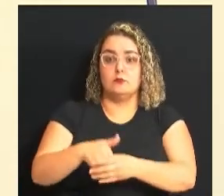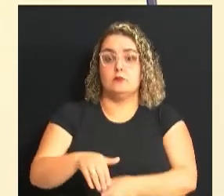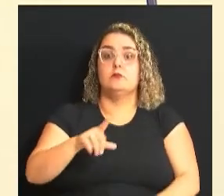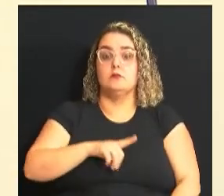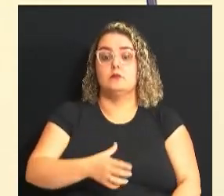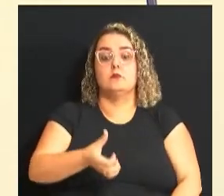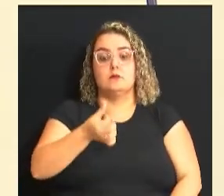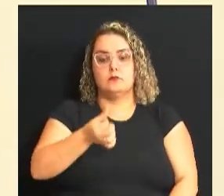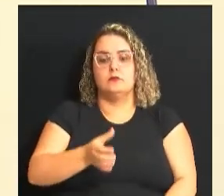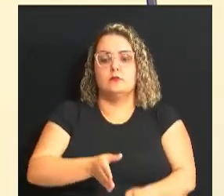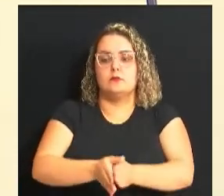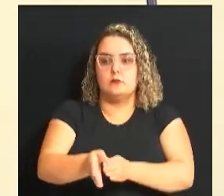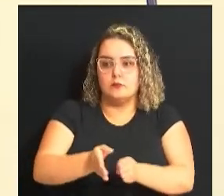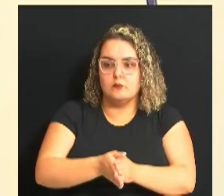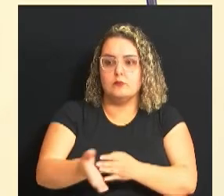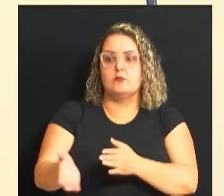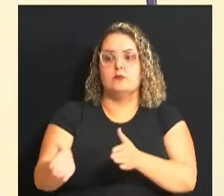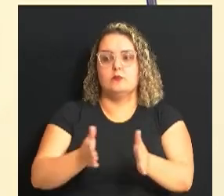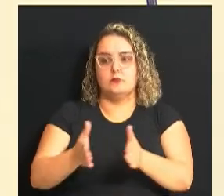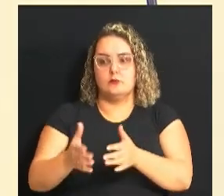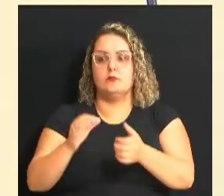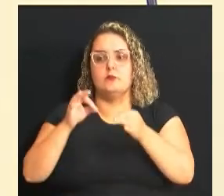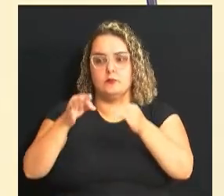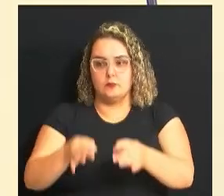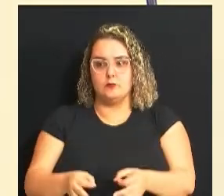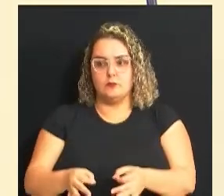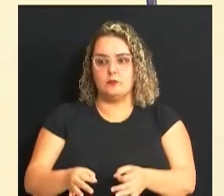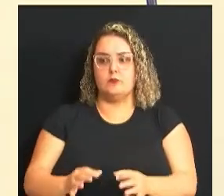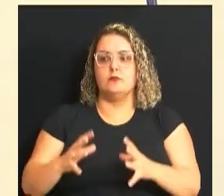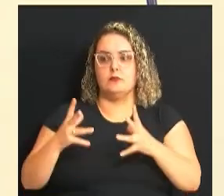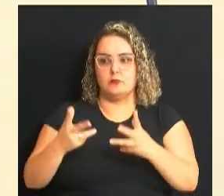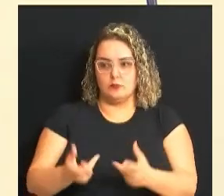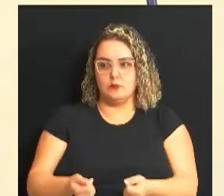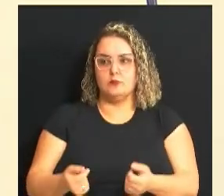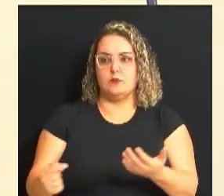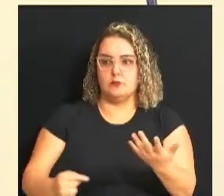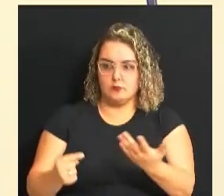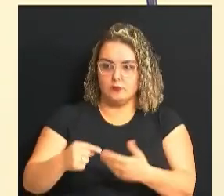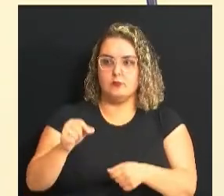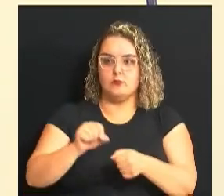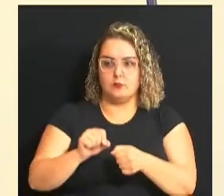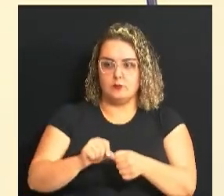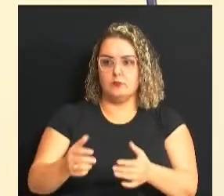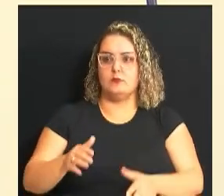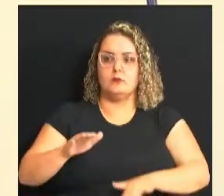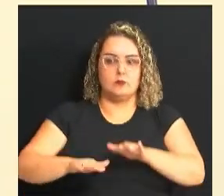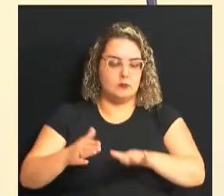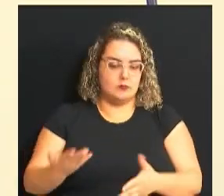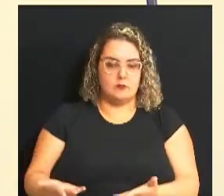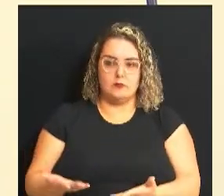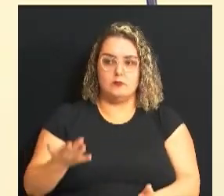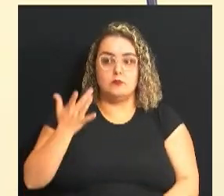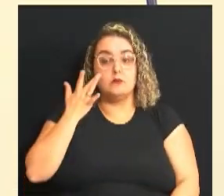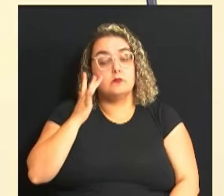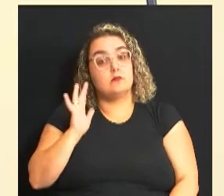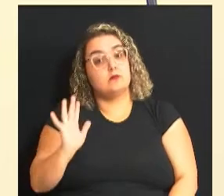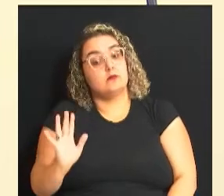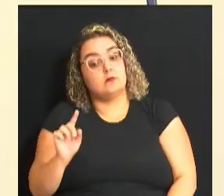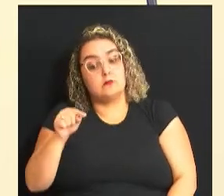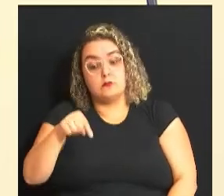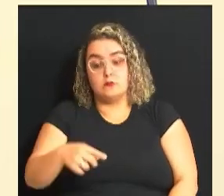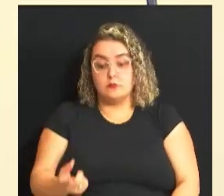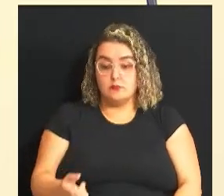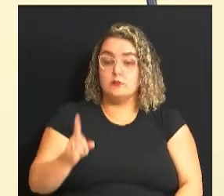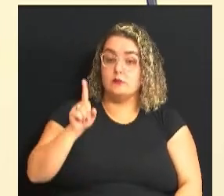Então, no momento adequado, todos os apontamentos serão feitos. Então, talvez seja esse. Eu não sei se este é um